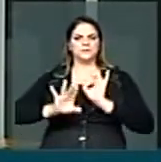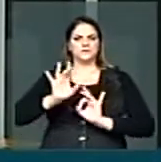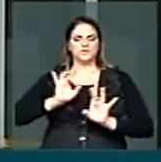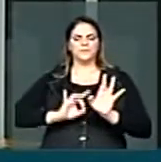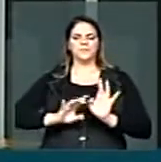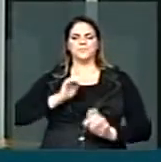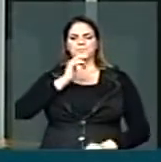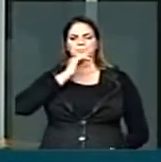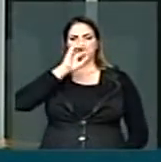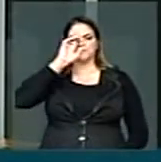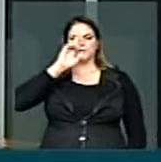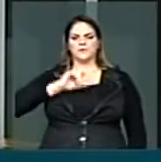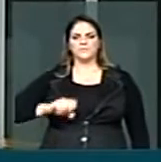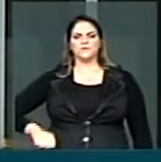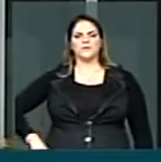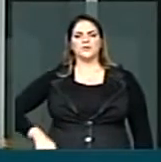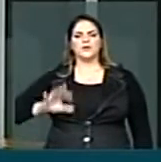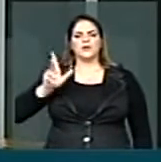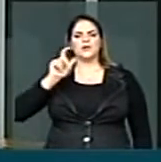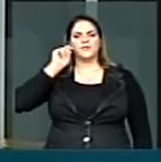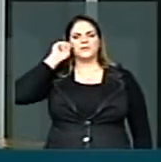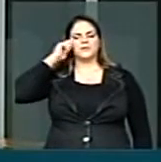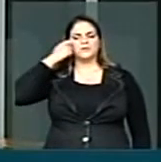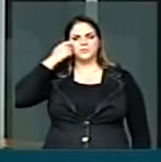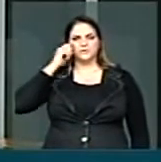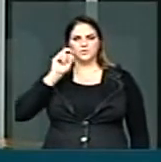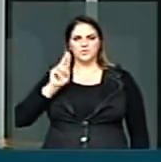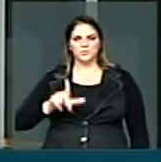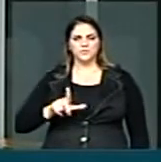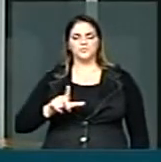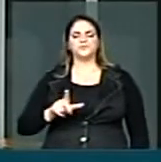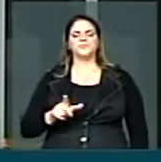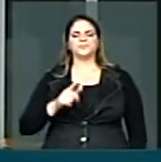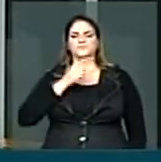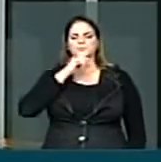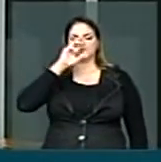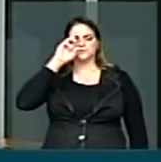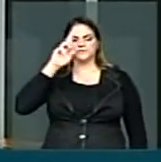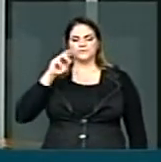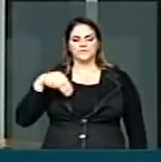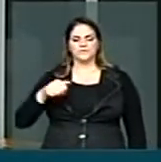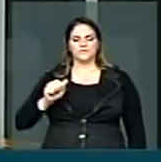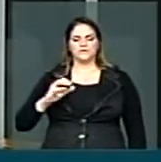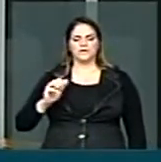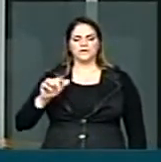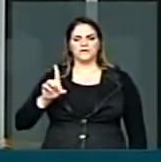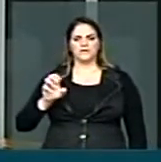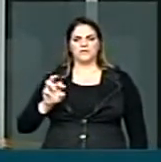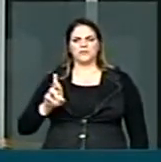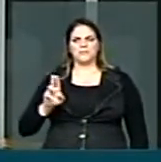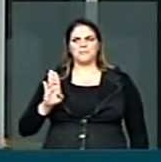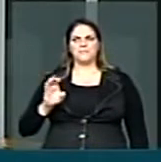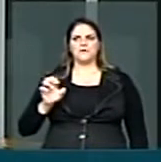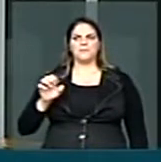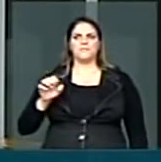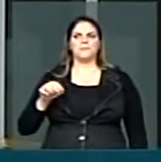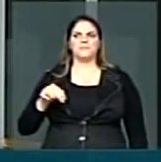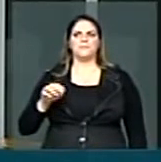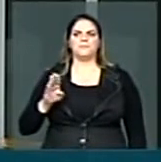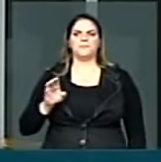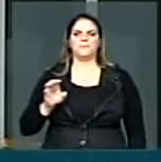o excelentíssimo embaixador da África do Sul, senhor Fernando Mebet, o